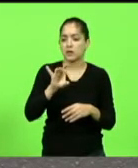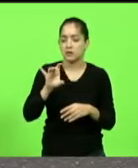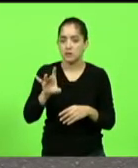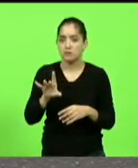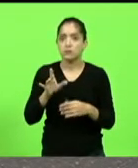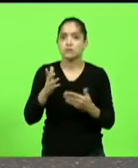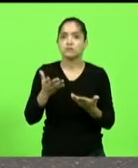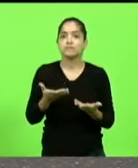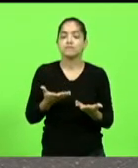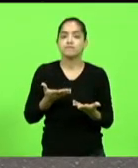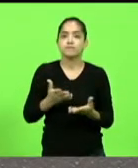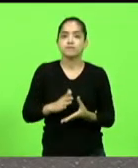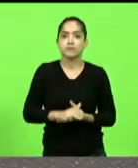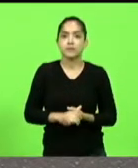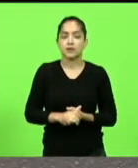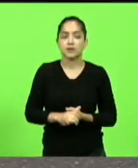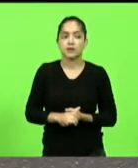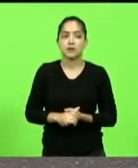e